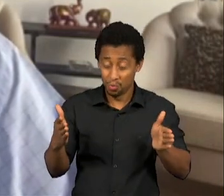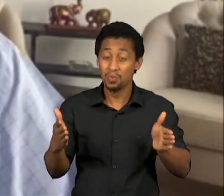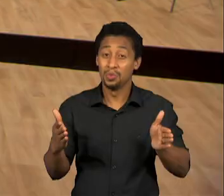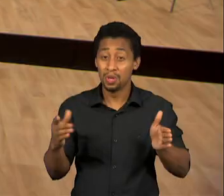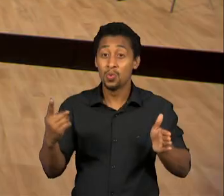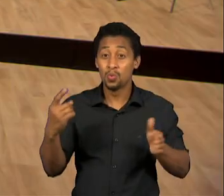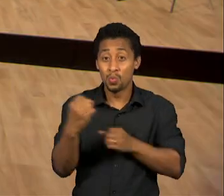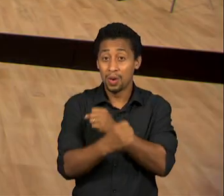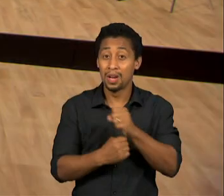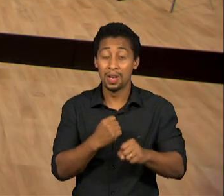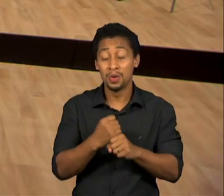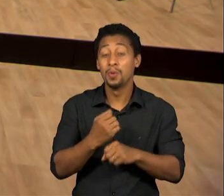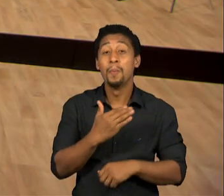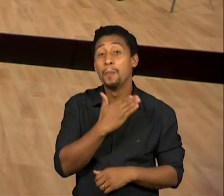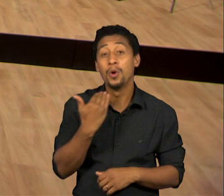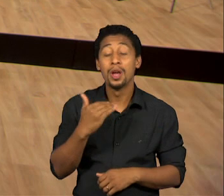aí.